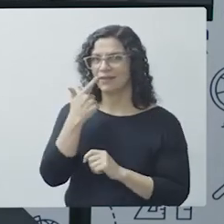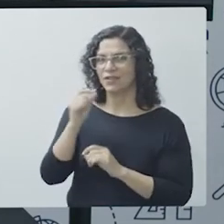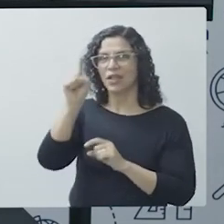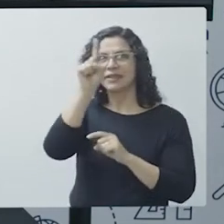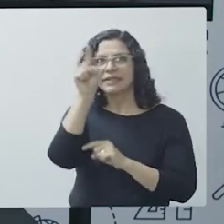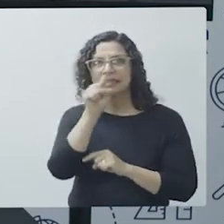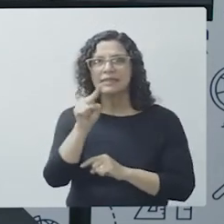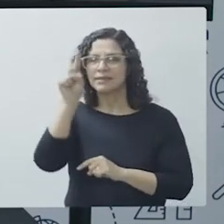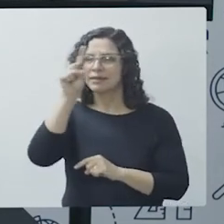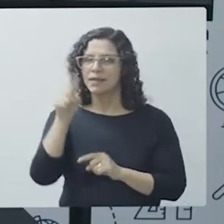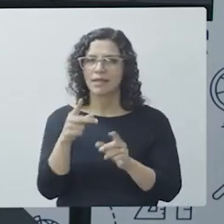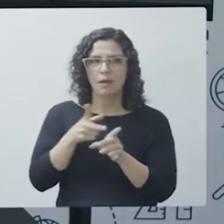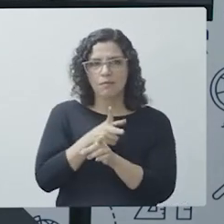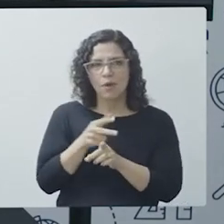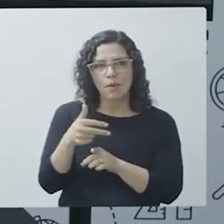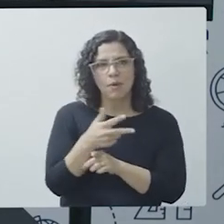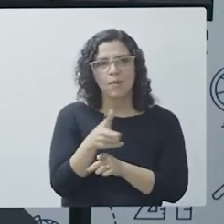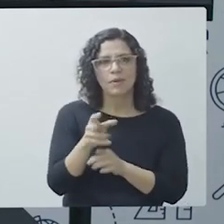Olha só.